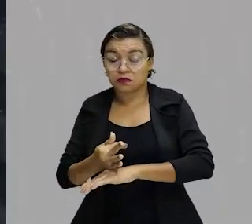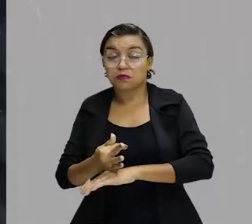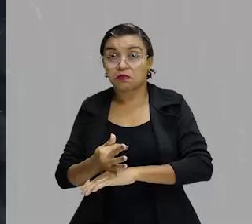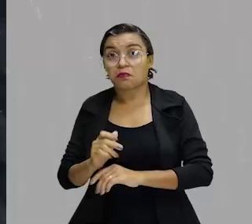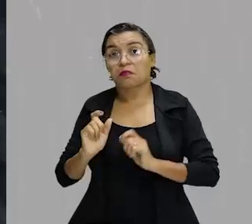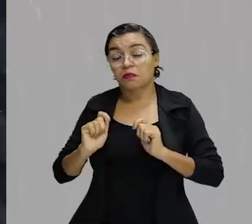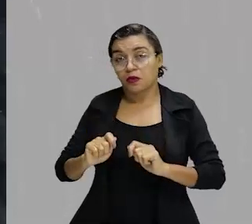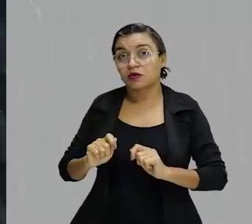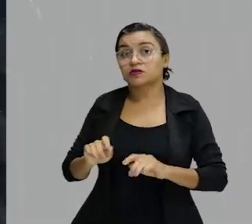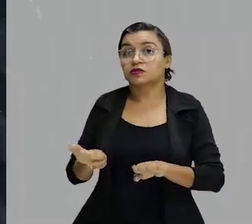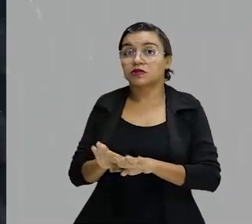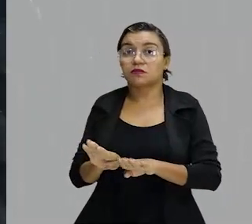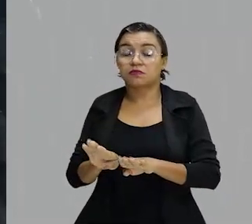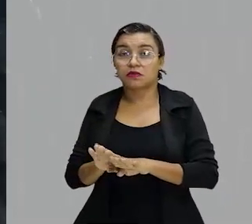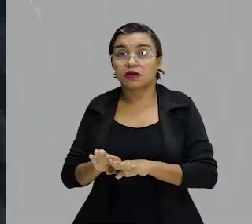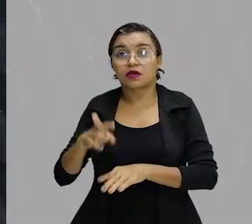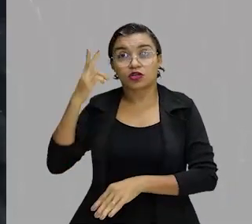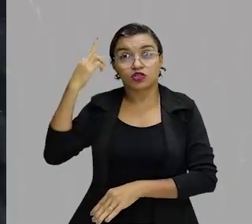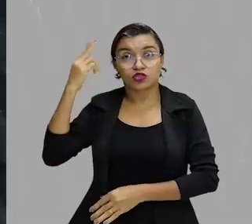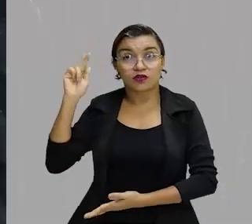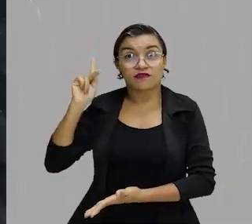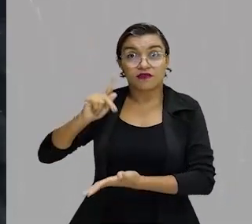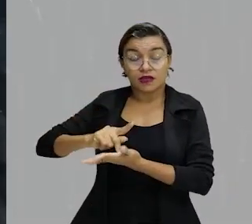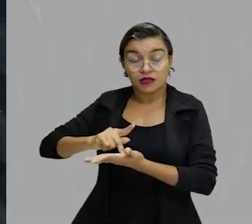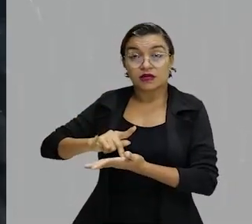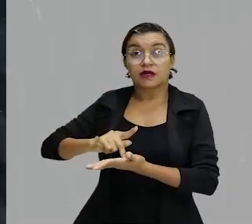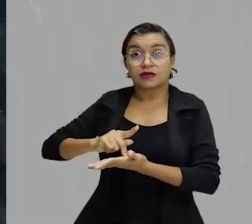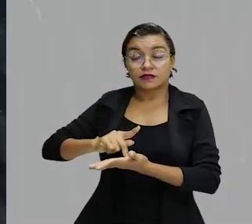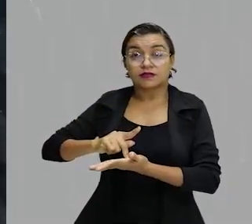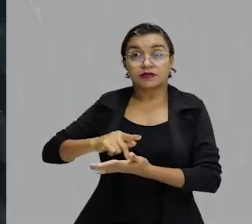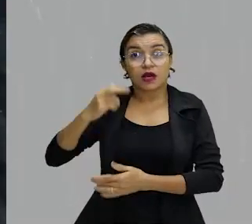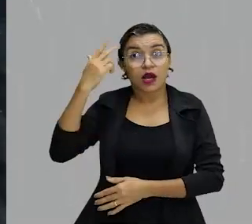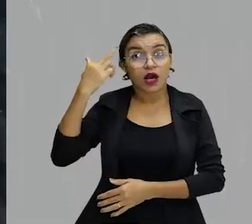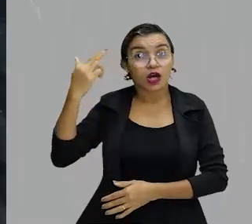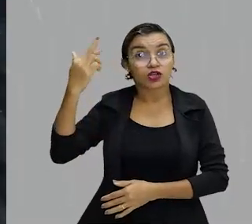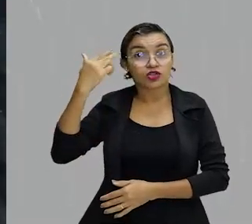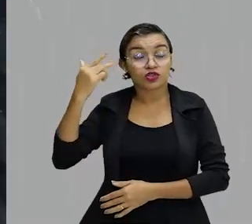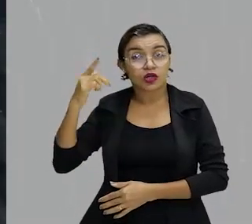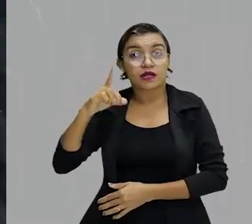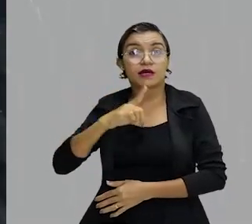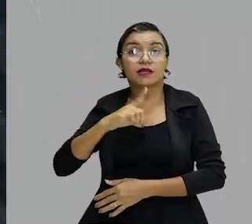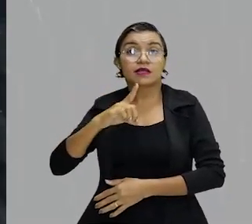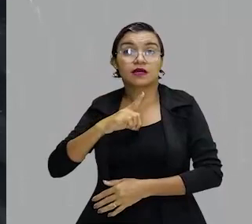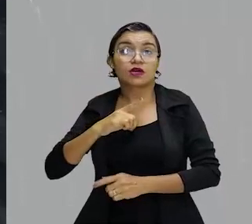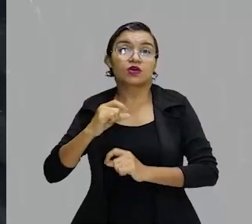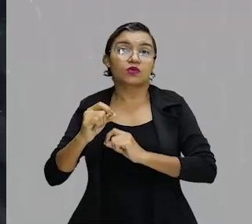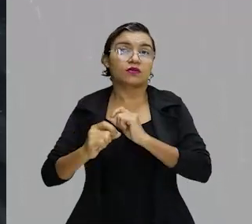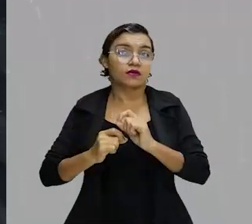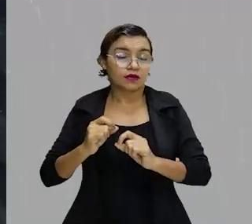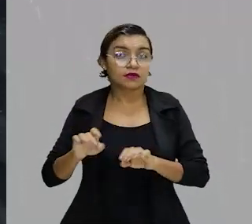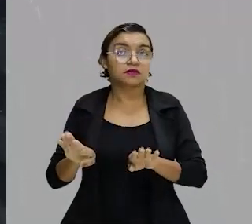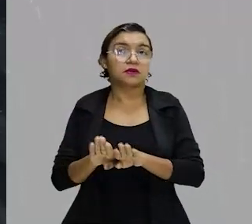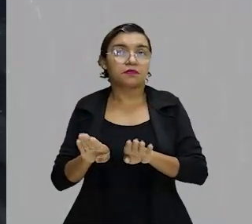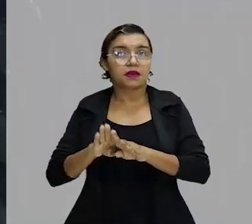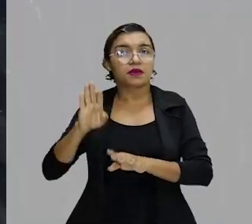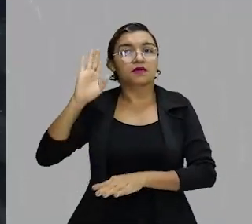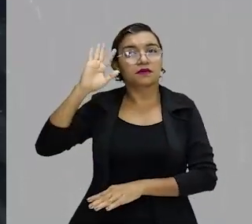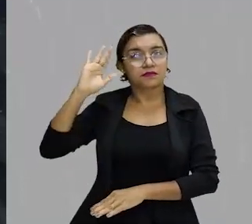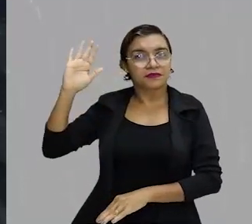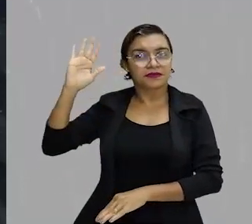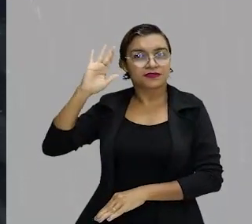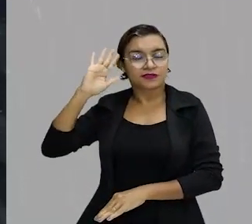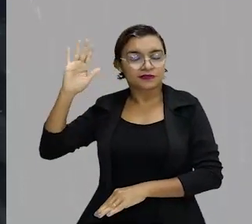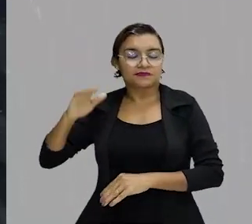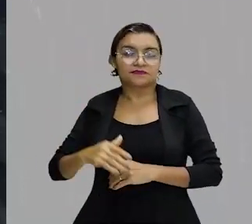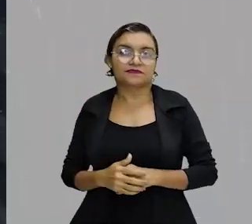reais, as histórias que são contadas a partir desses eventos, elas são imaginativas em natureza.